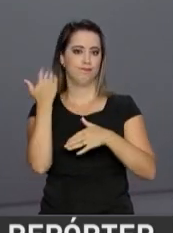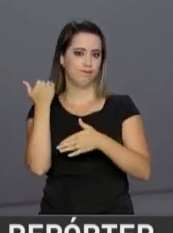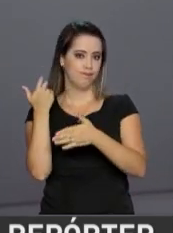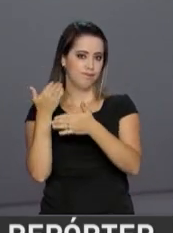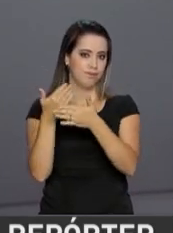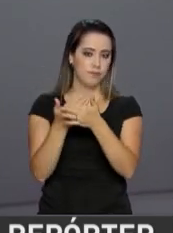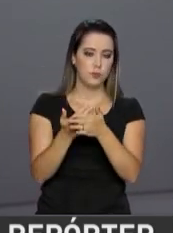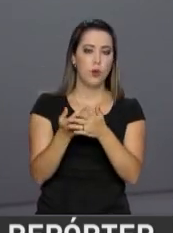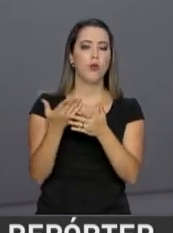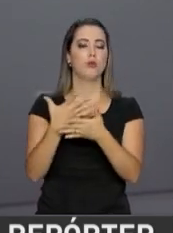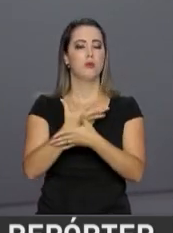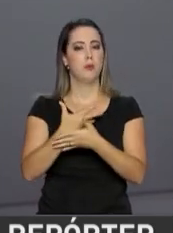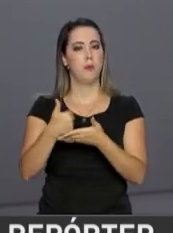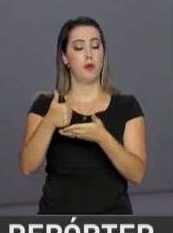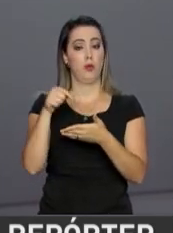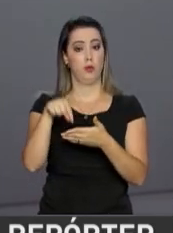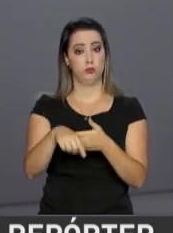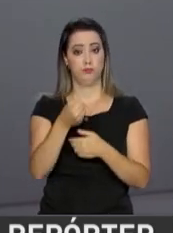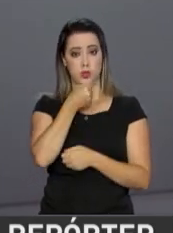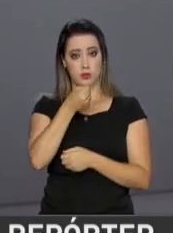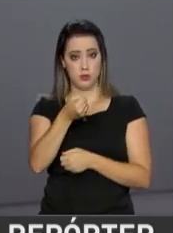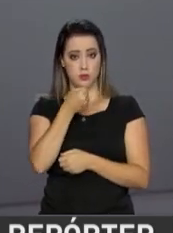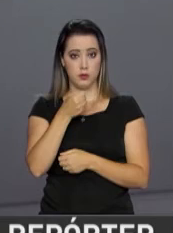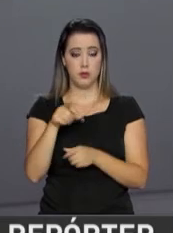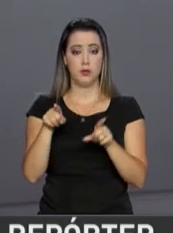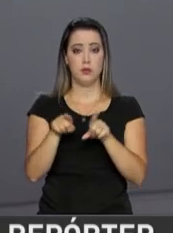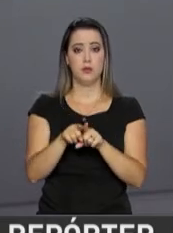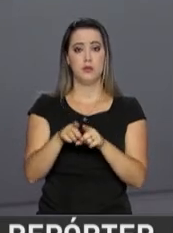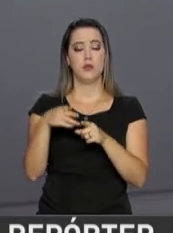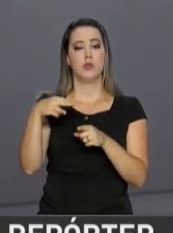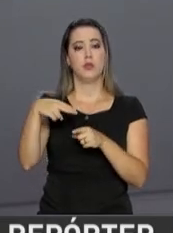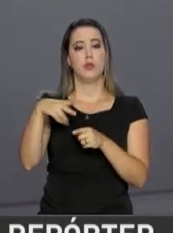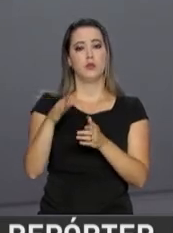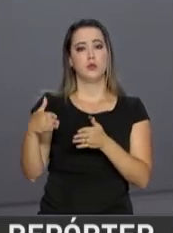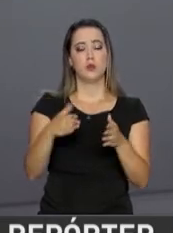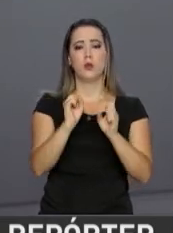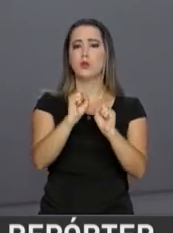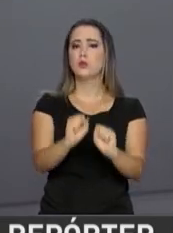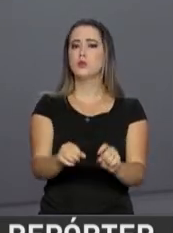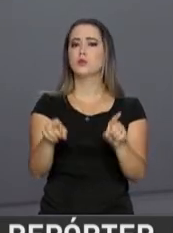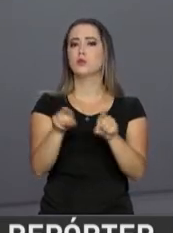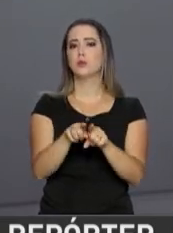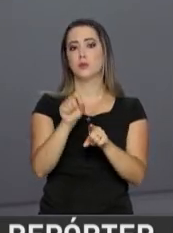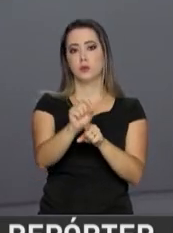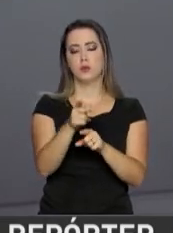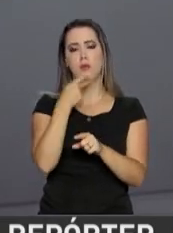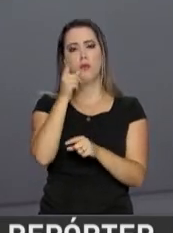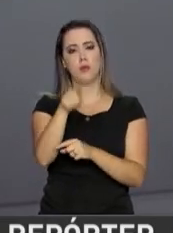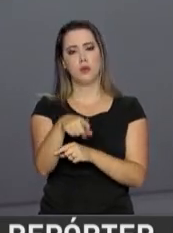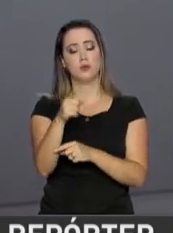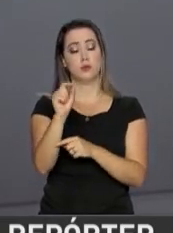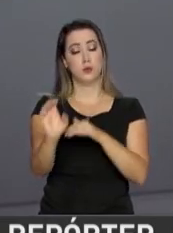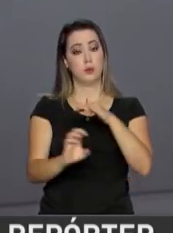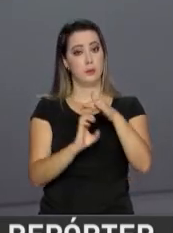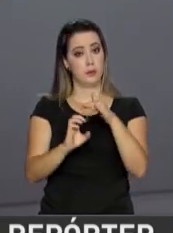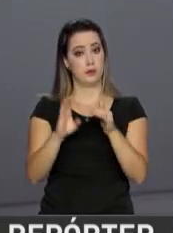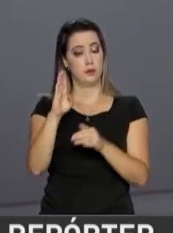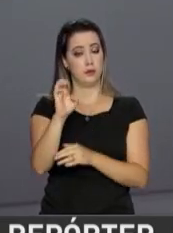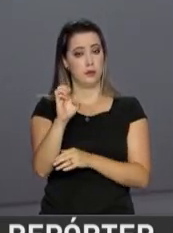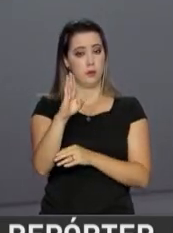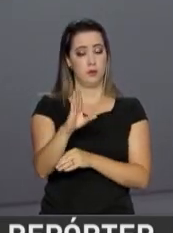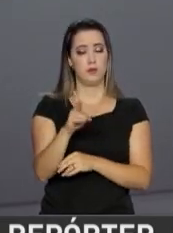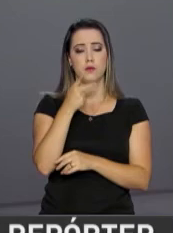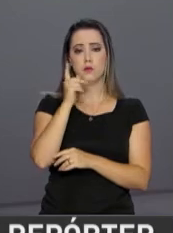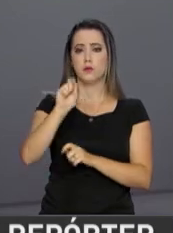entrevista ao programa nos corredores do poder produzido pela empresa brasil de comunicação moreira franco sinalizou que gerar empregos é o